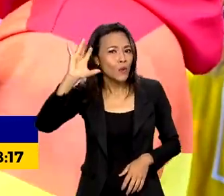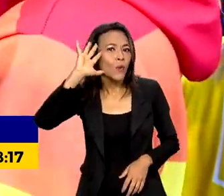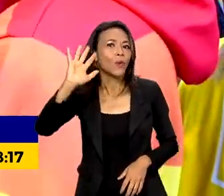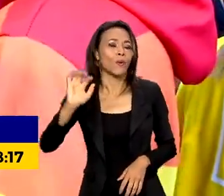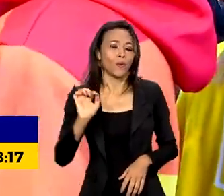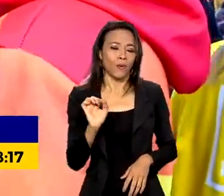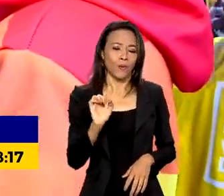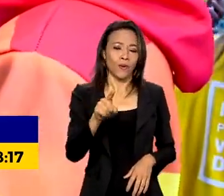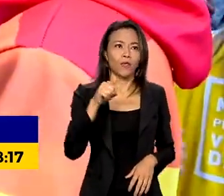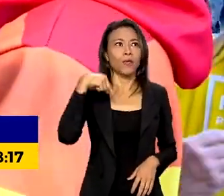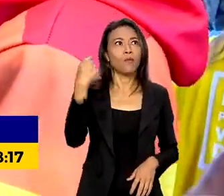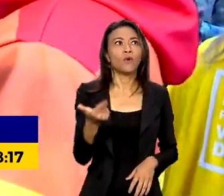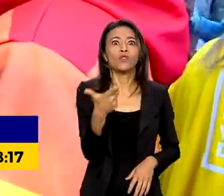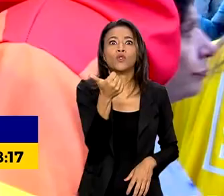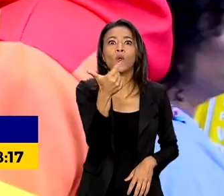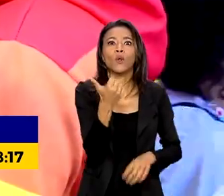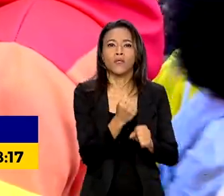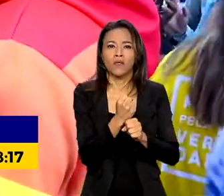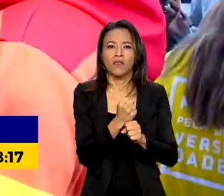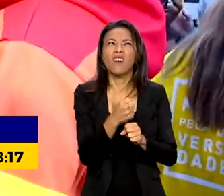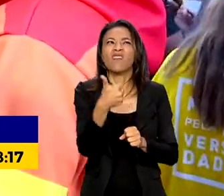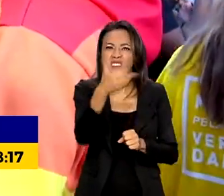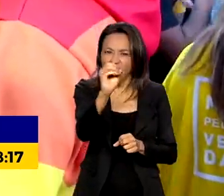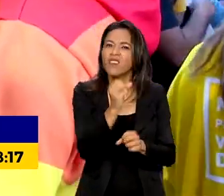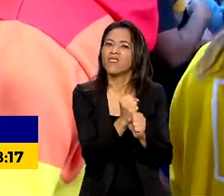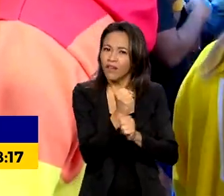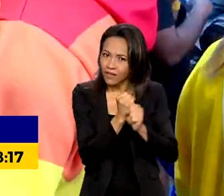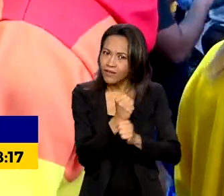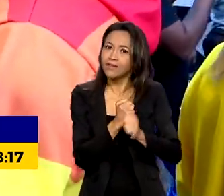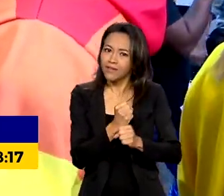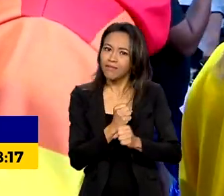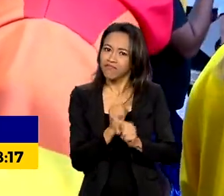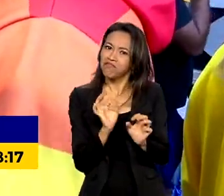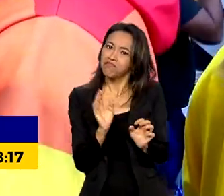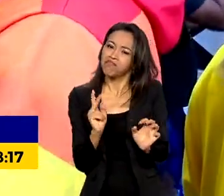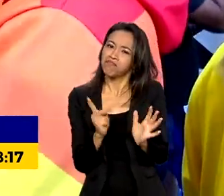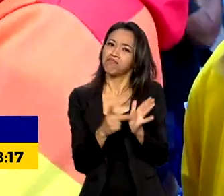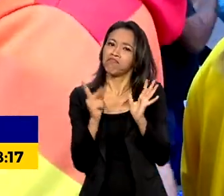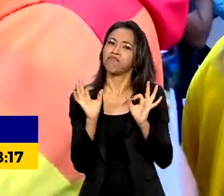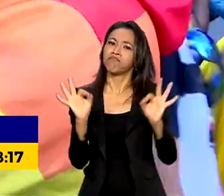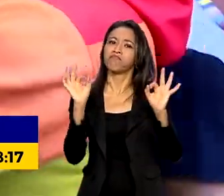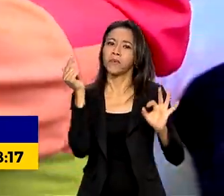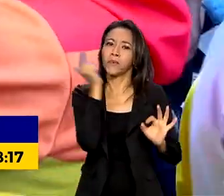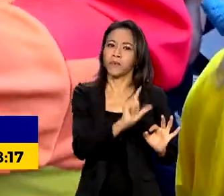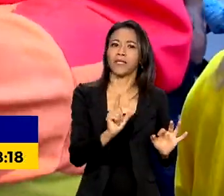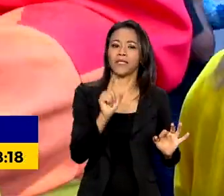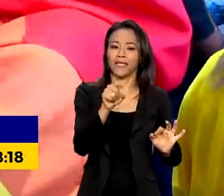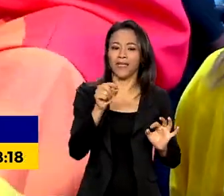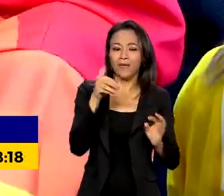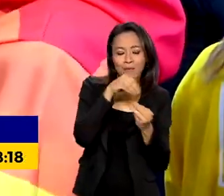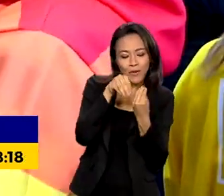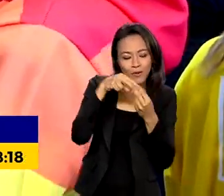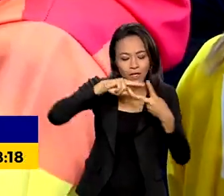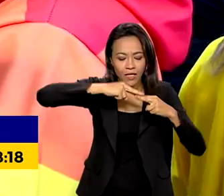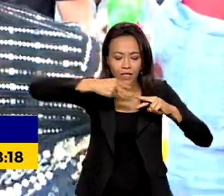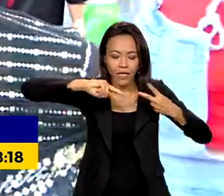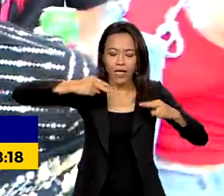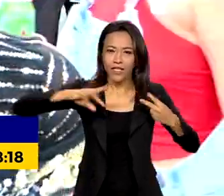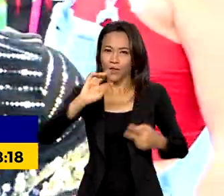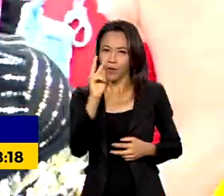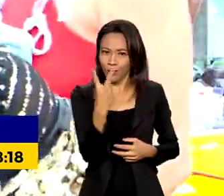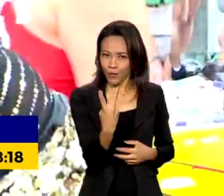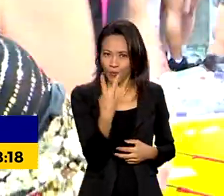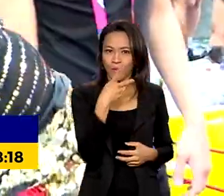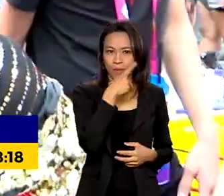de 12 anos, de 10 anos na verdade, né? A gente conseguiu fazer a misturinha genética dos dois pais.